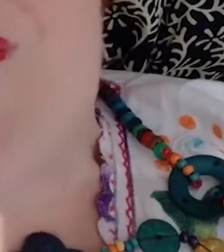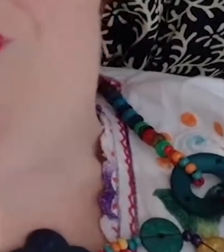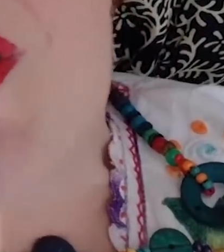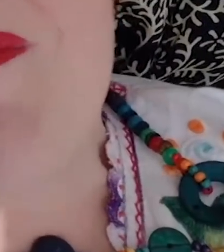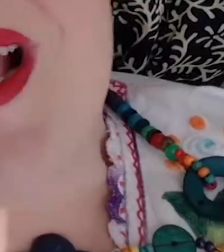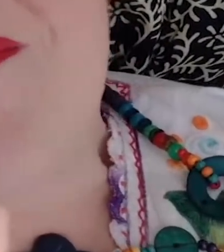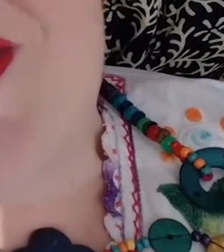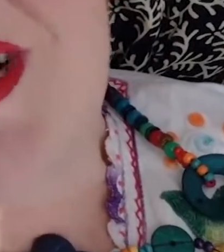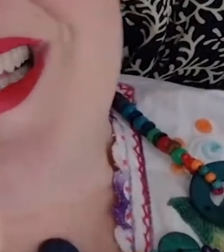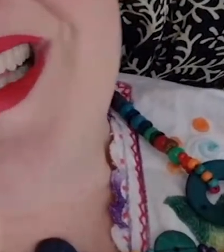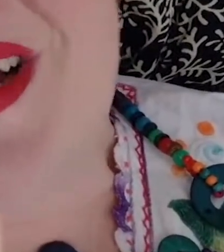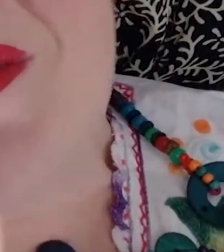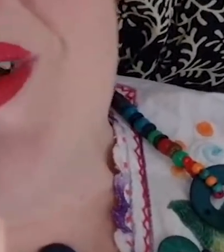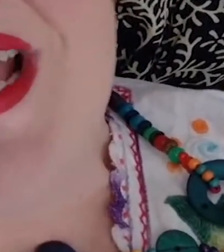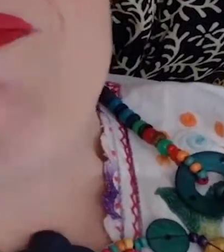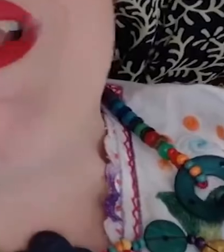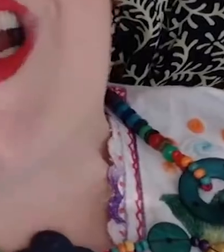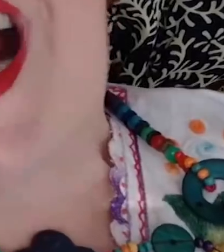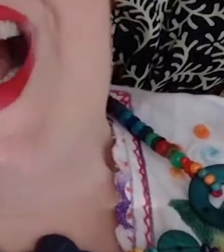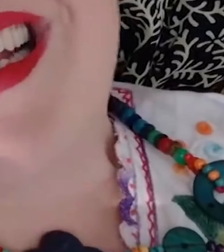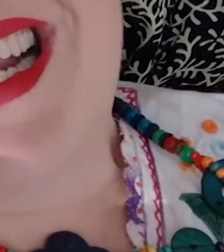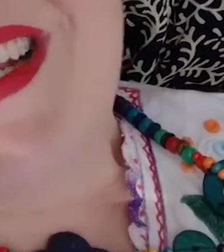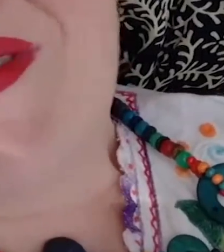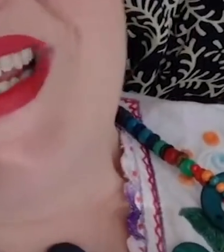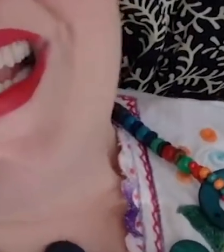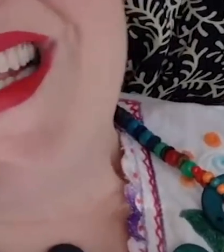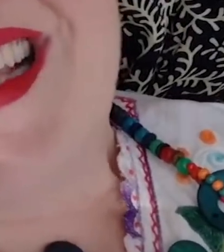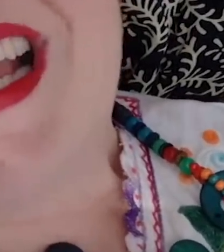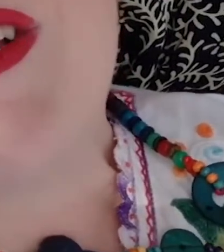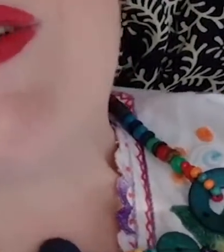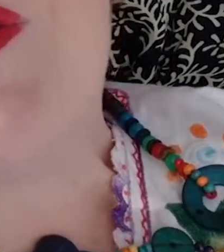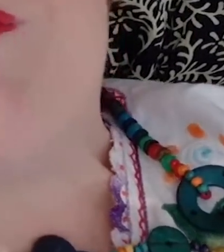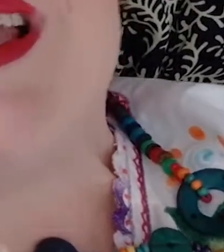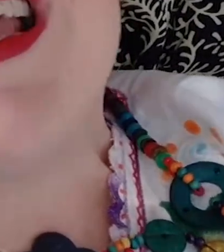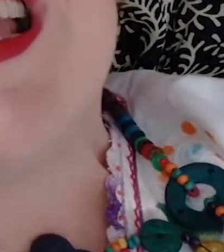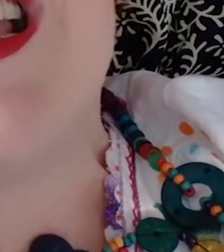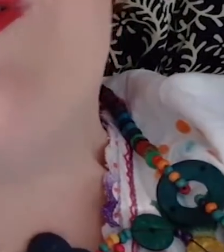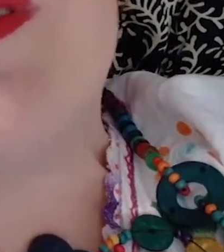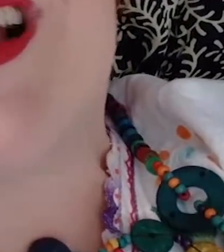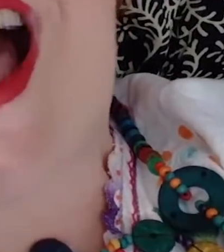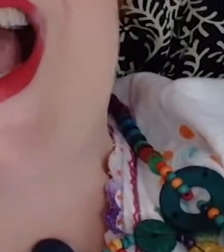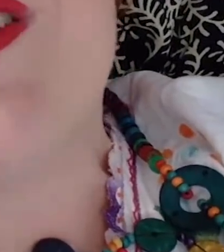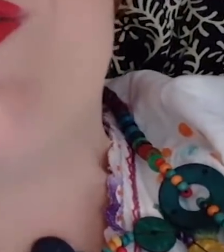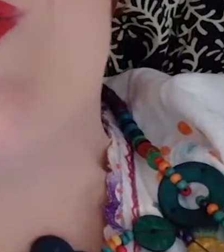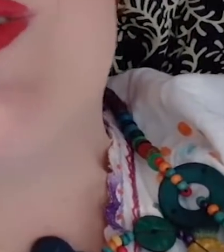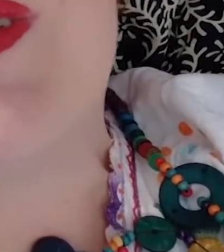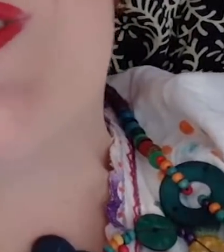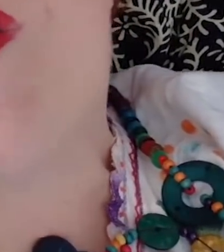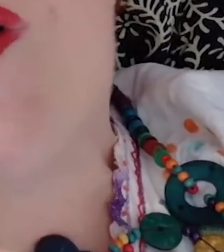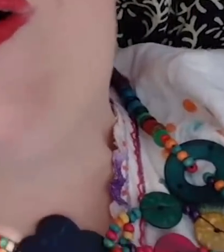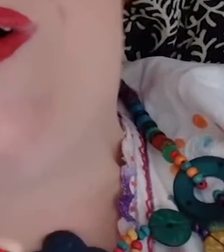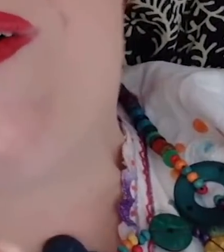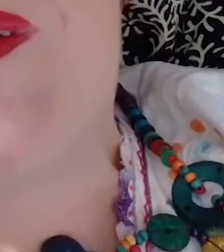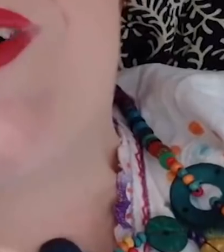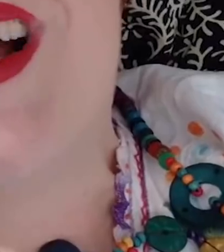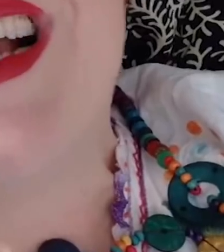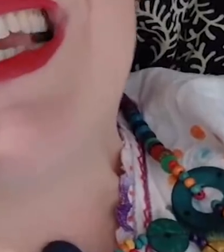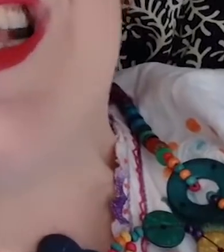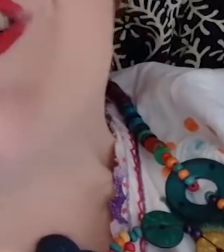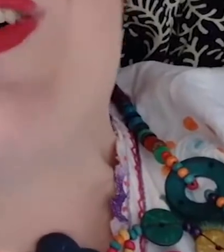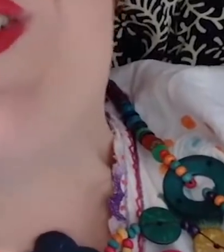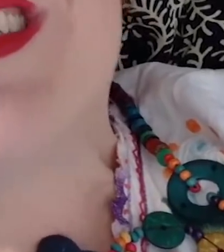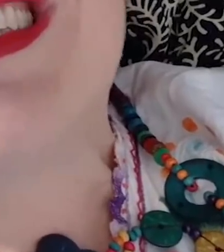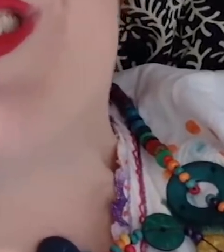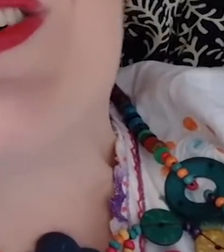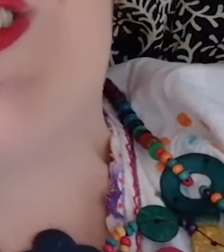asas de sua própria imaginação, brincar na natureza, subir nos raios do sol.